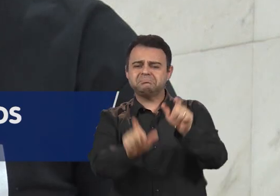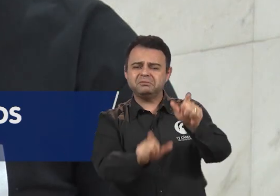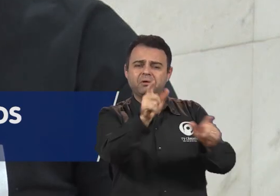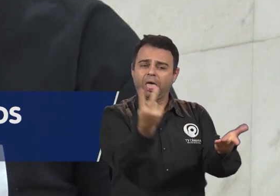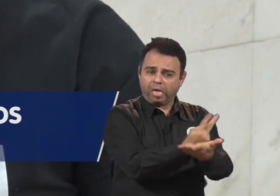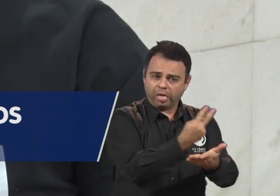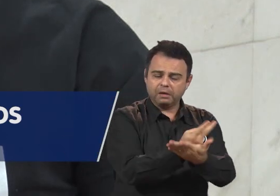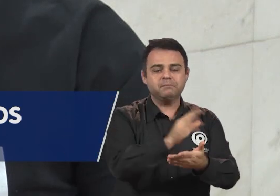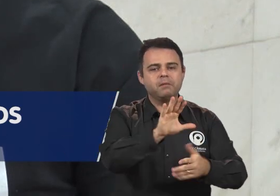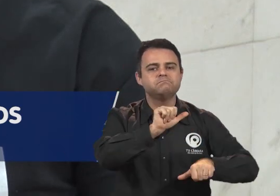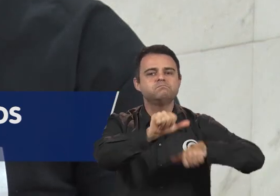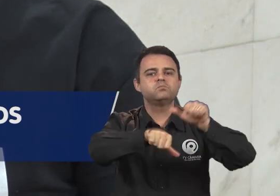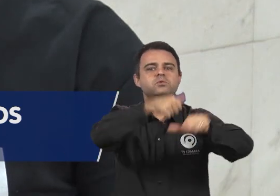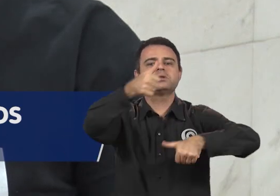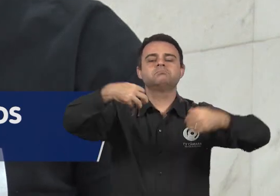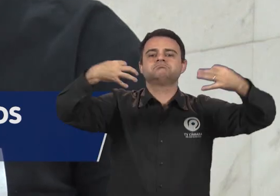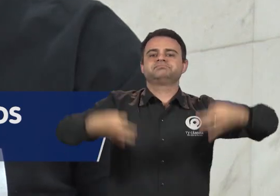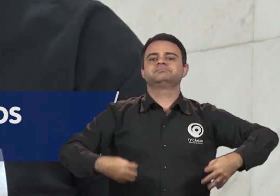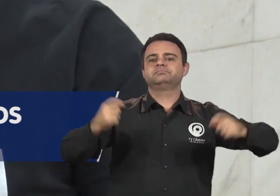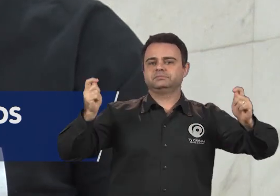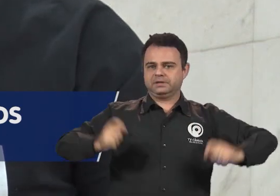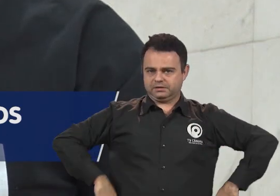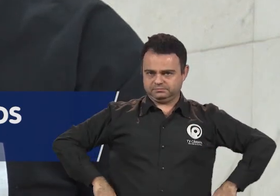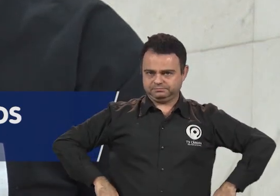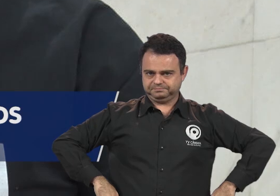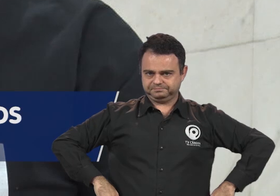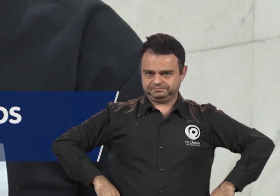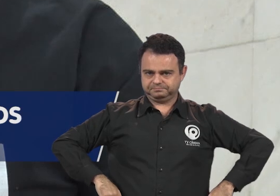não podemos ter atitudes